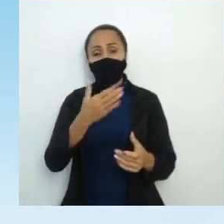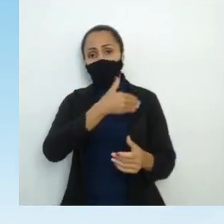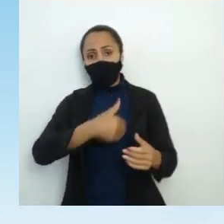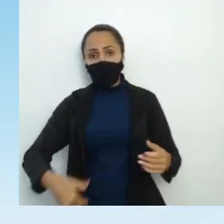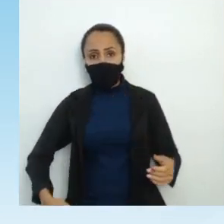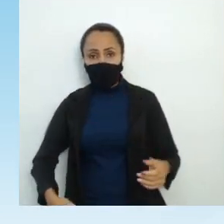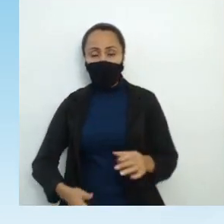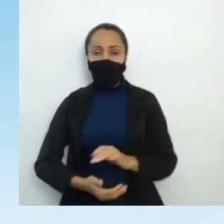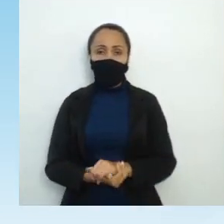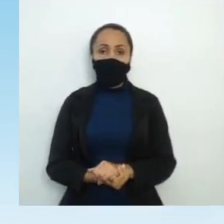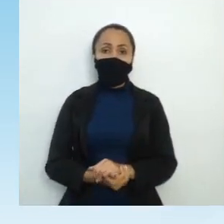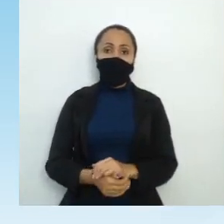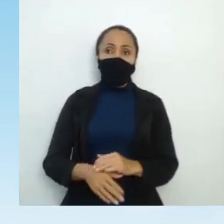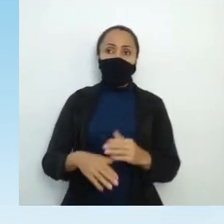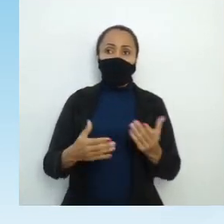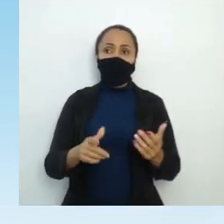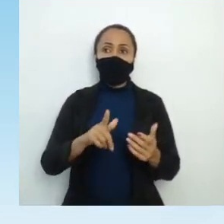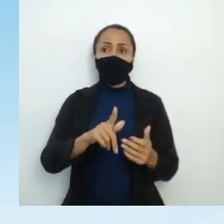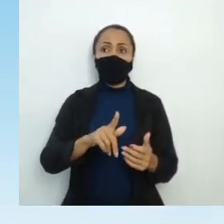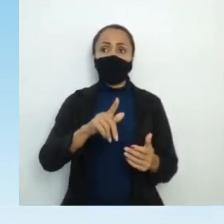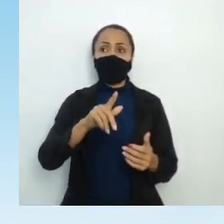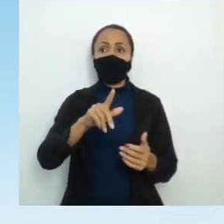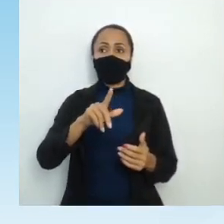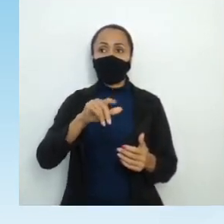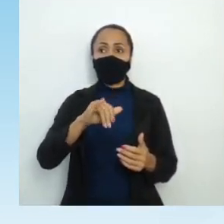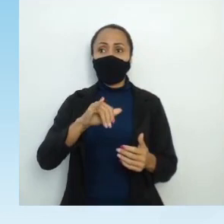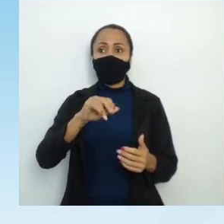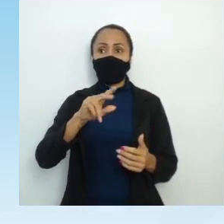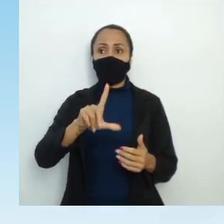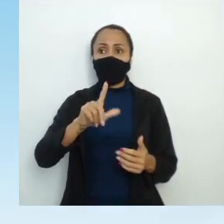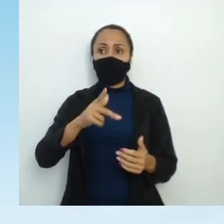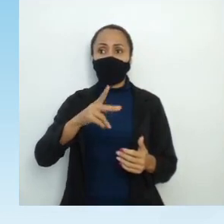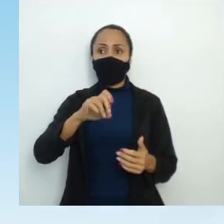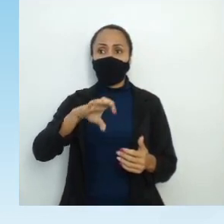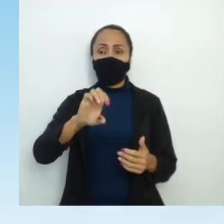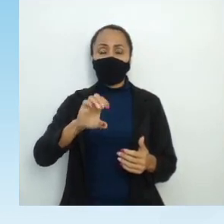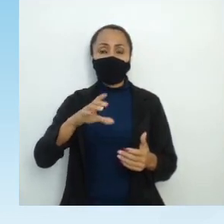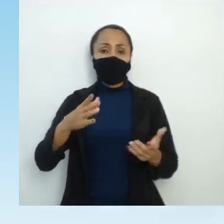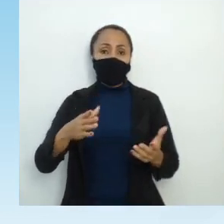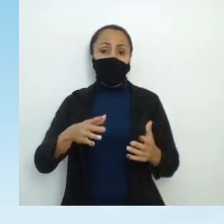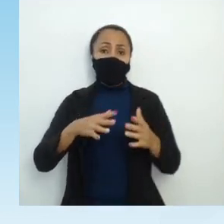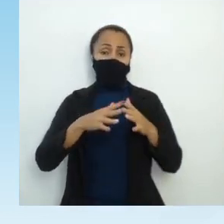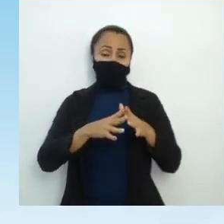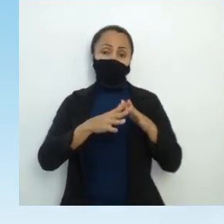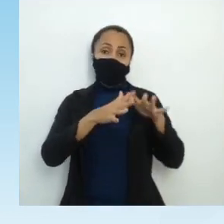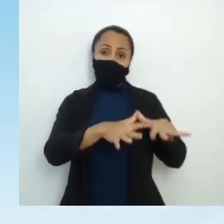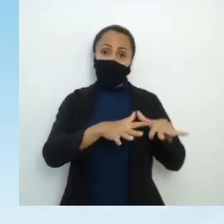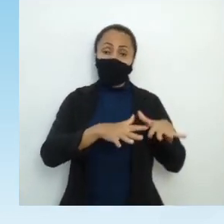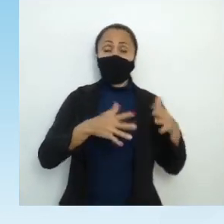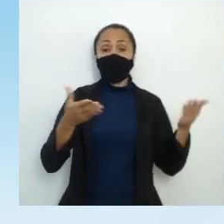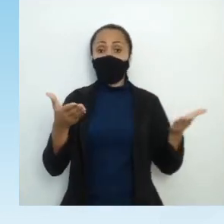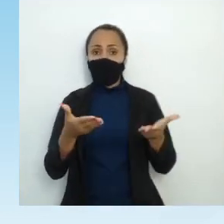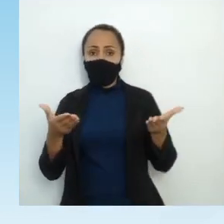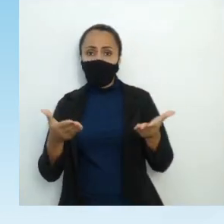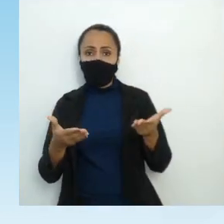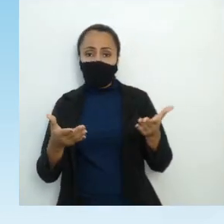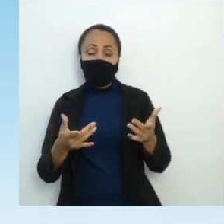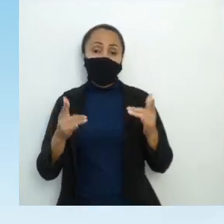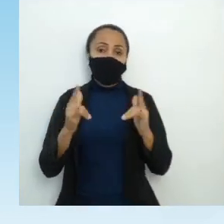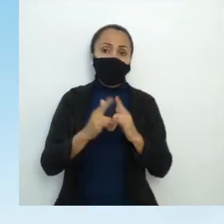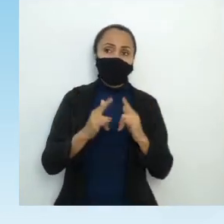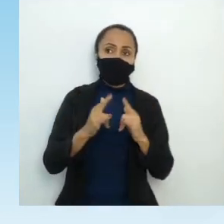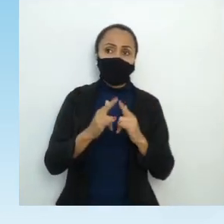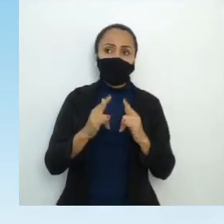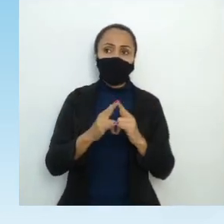sendo, né, o cara que vai ficar mais à frente. Mas o parlamento, que não é besta nem nada, agora vai instituir o Bill of Rights,